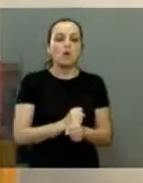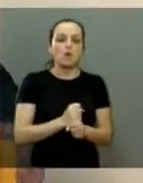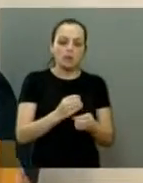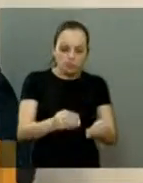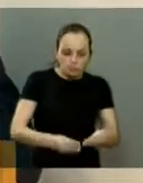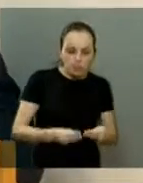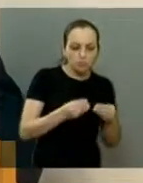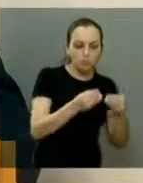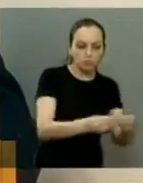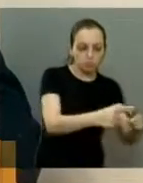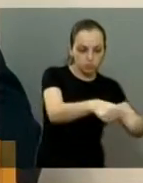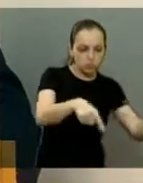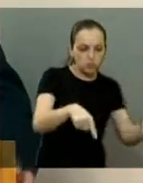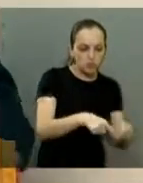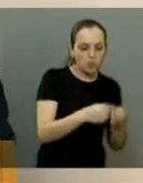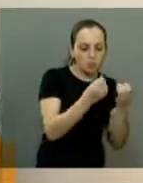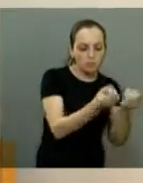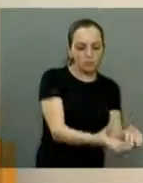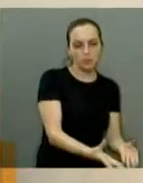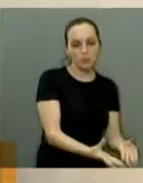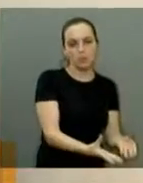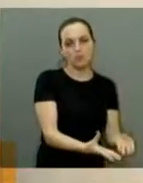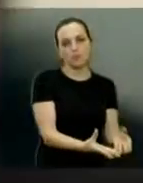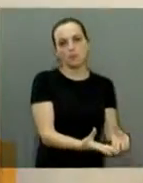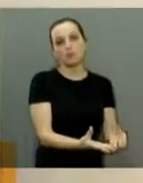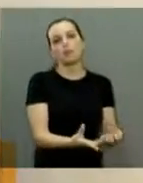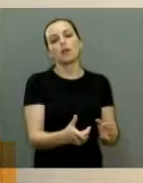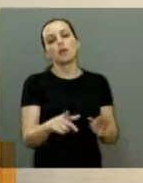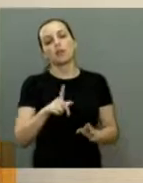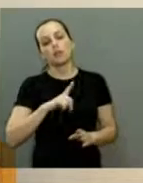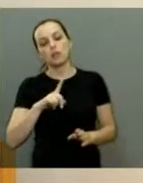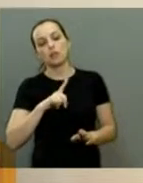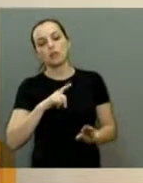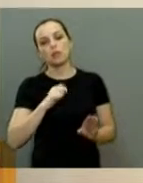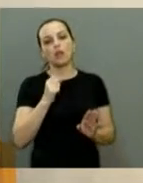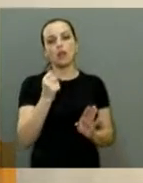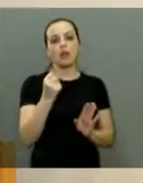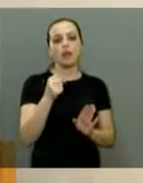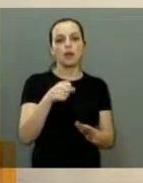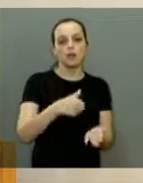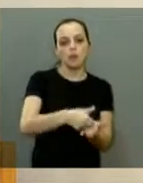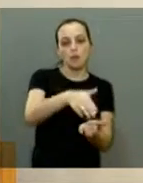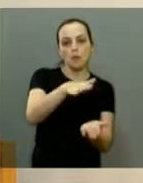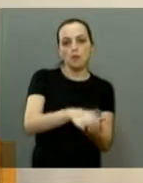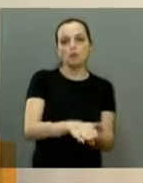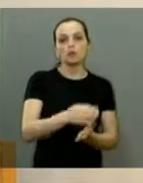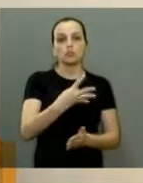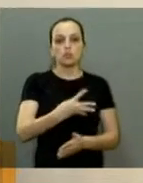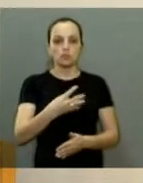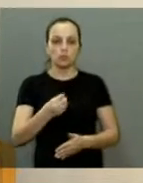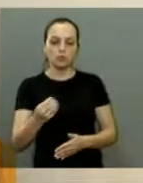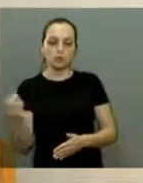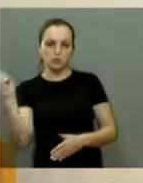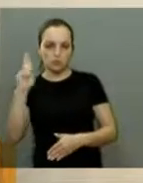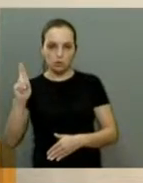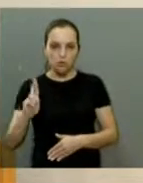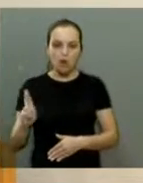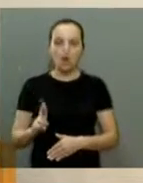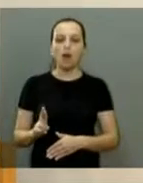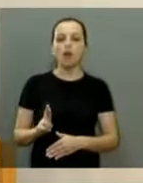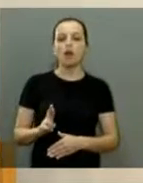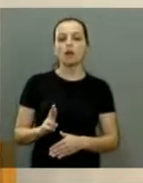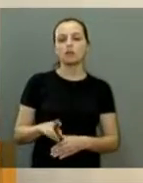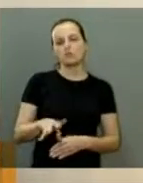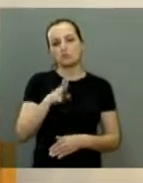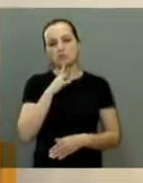joga no terreno baldio também vai ter uma multa de 10 unidades fiscais que são 400 reais geralmente a gente